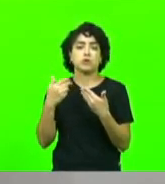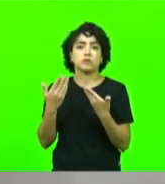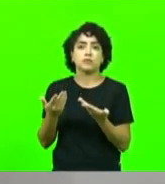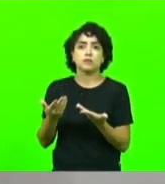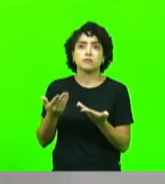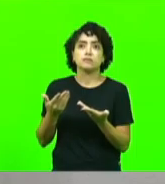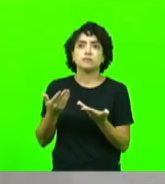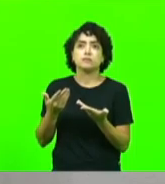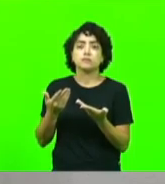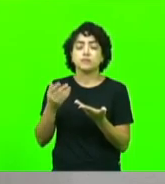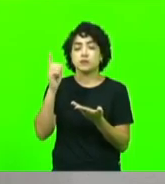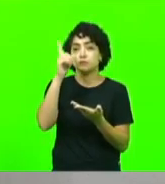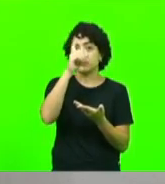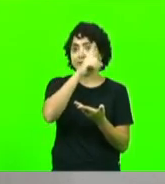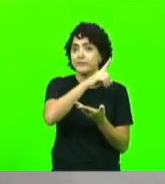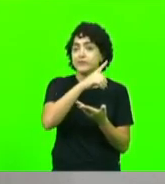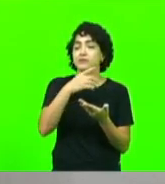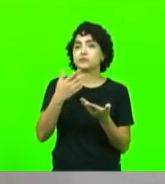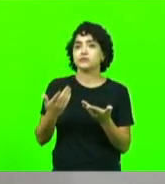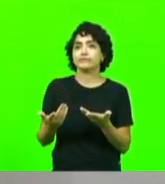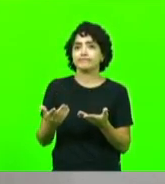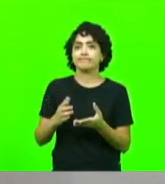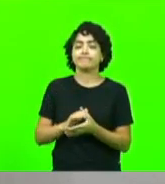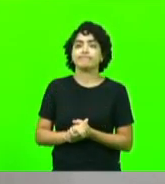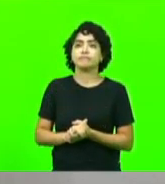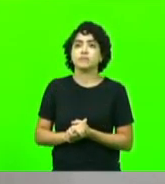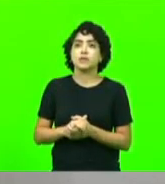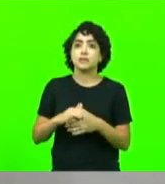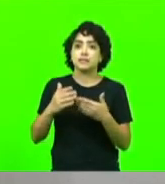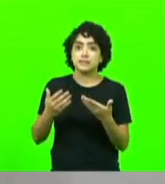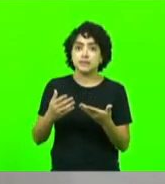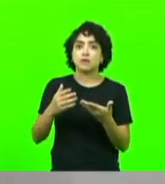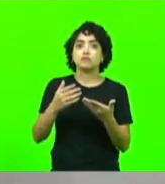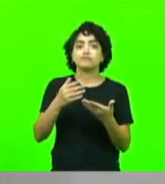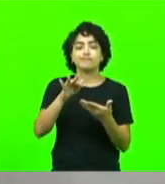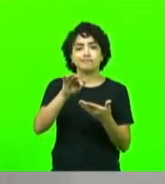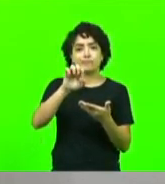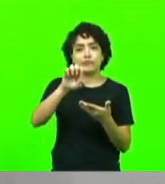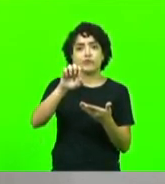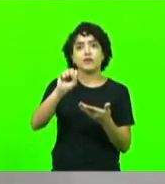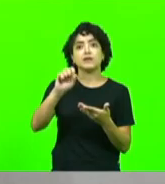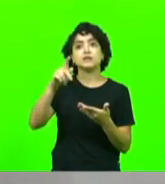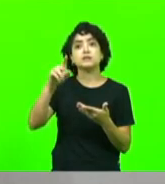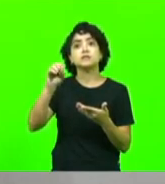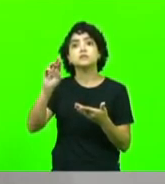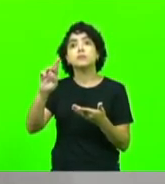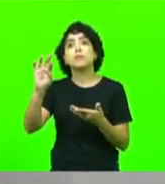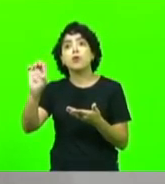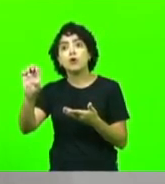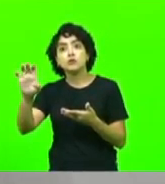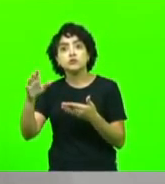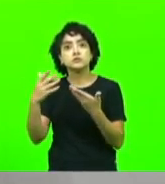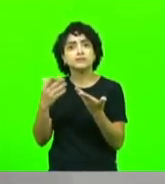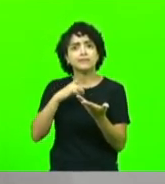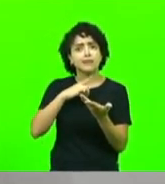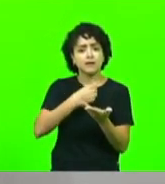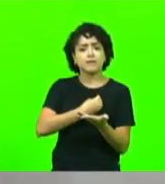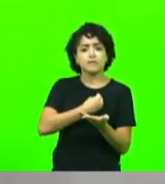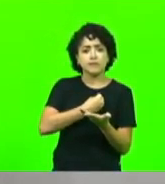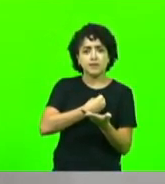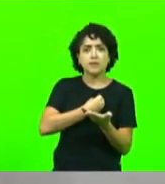Vai ser difícil, complicado. Então, FEESPORT, começa a olhar que existe vida inteligente fora das quatro linhas de um campo de